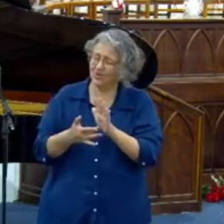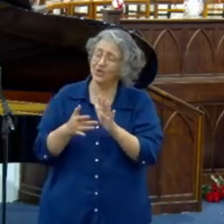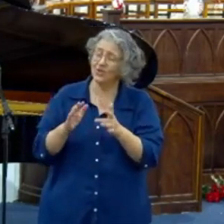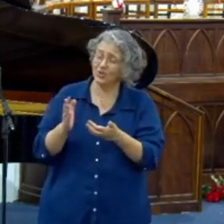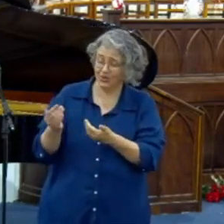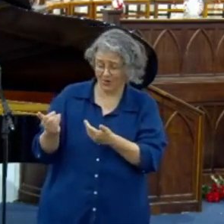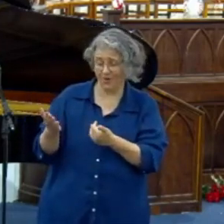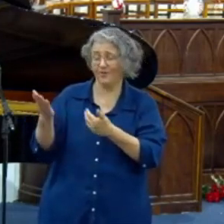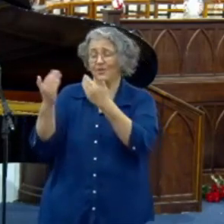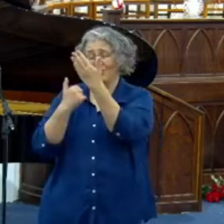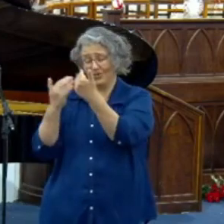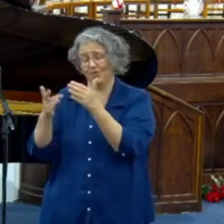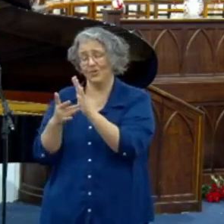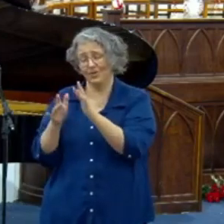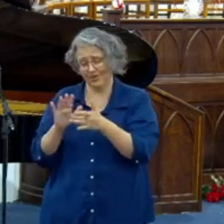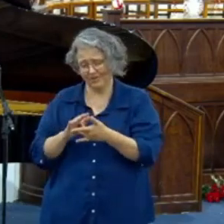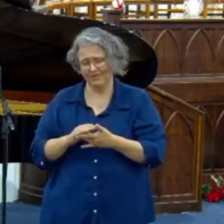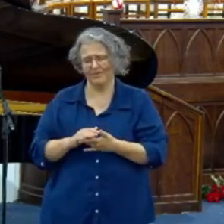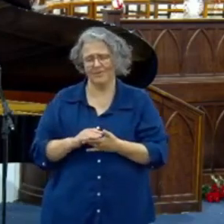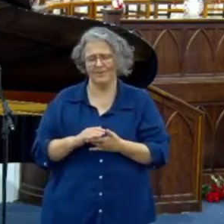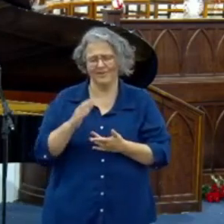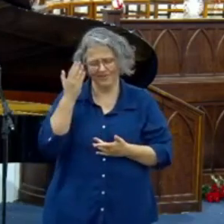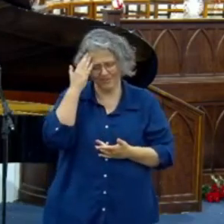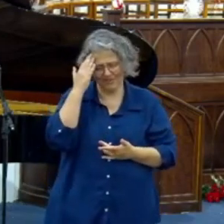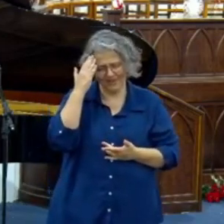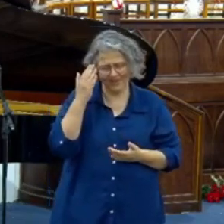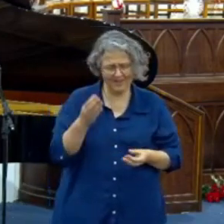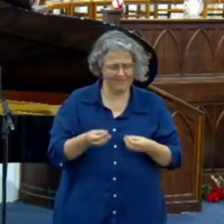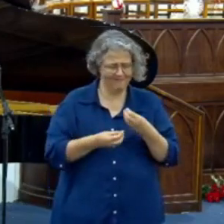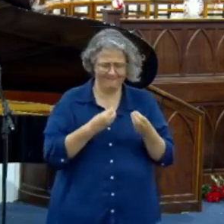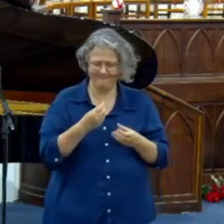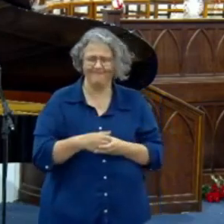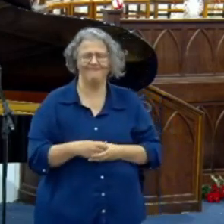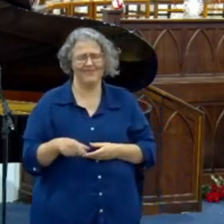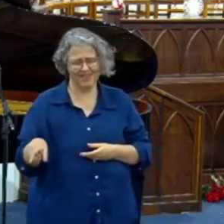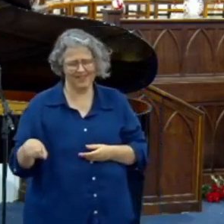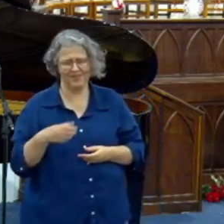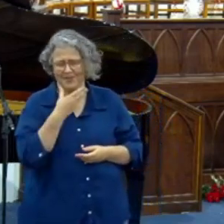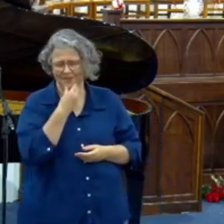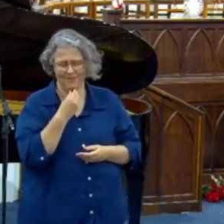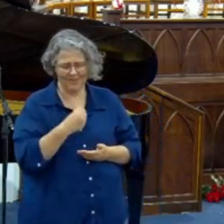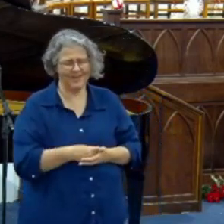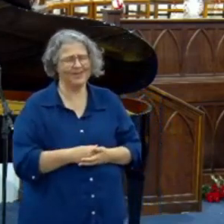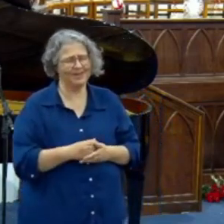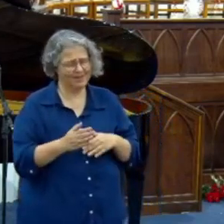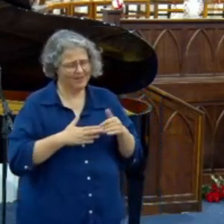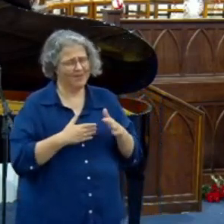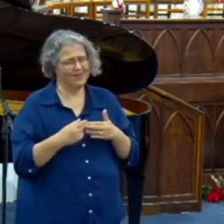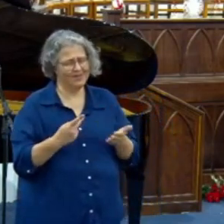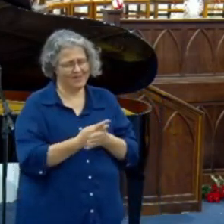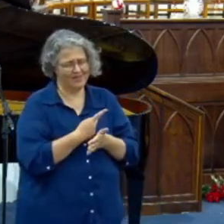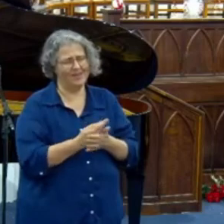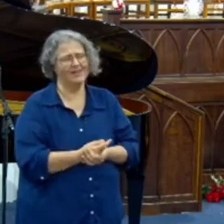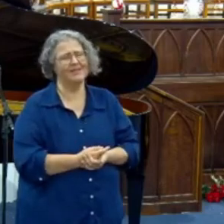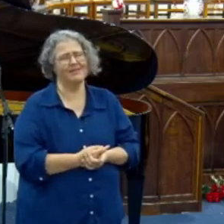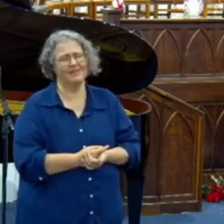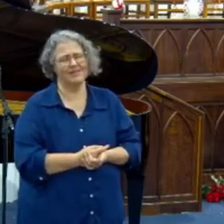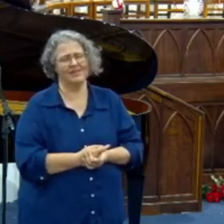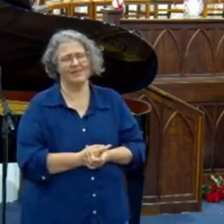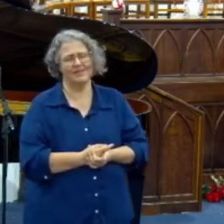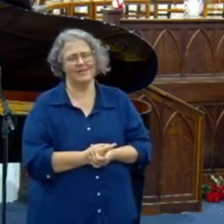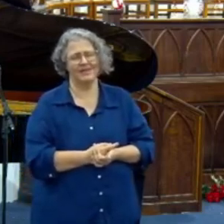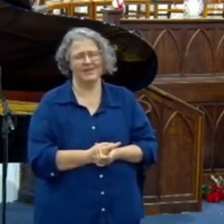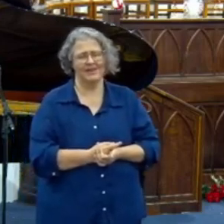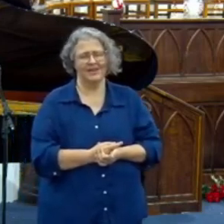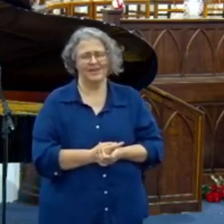com Jesus, talvez pense, eu acho que eu faria a mesma coisa que o jovem fez. Então essa é uma obra tua, Senhor.